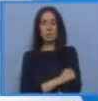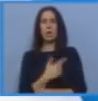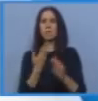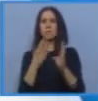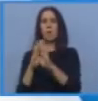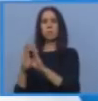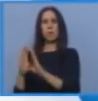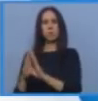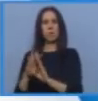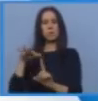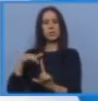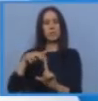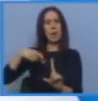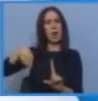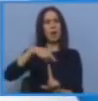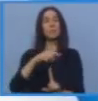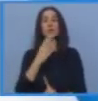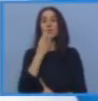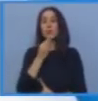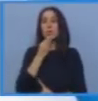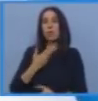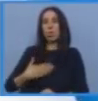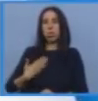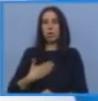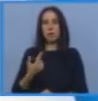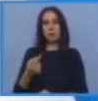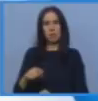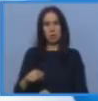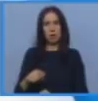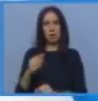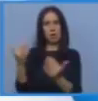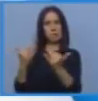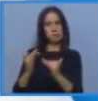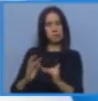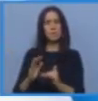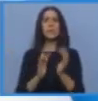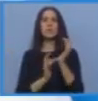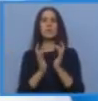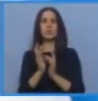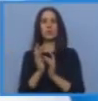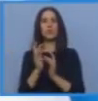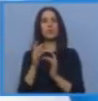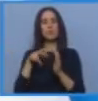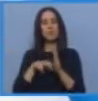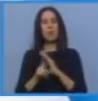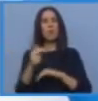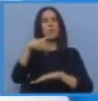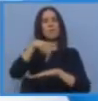discípulos se encontravam, com medo dos judeus, veio Jesus, apresentou-se no meio deles e